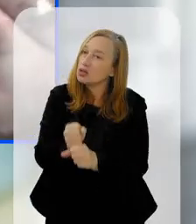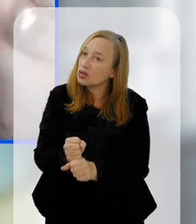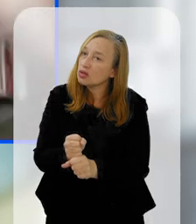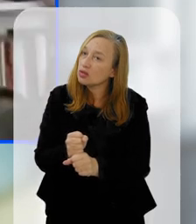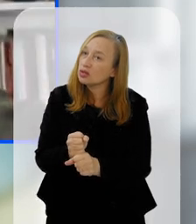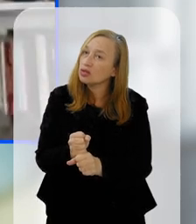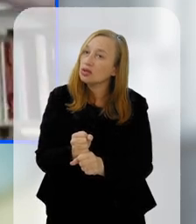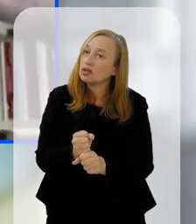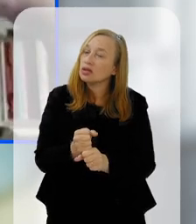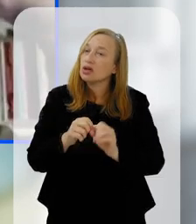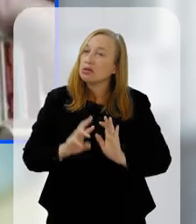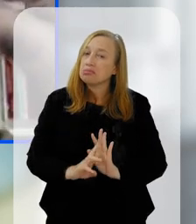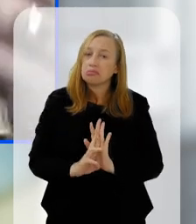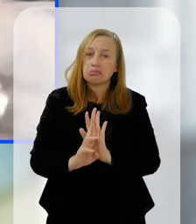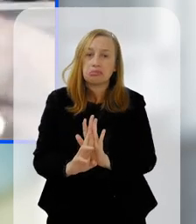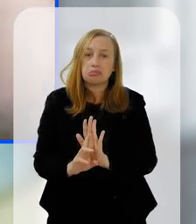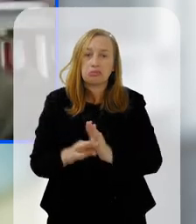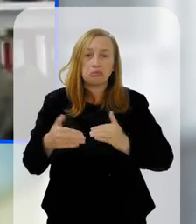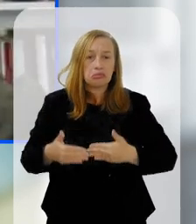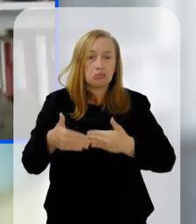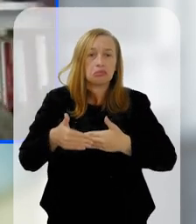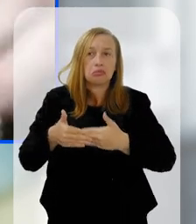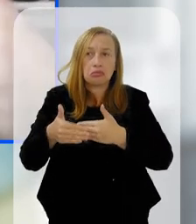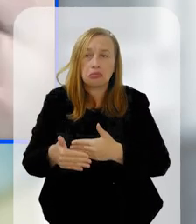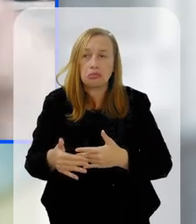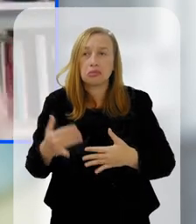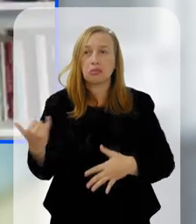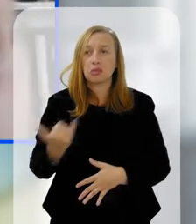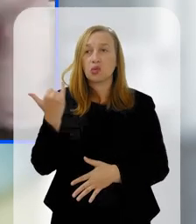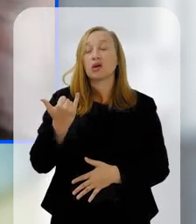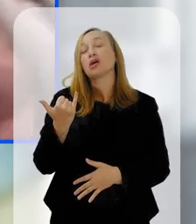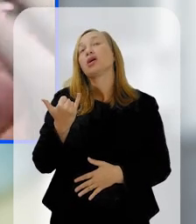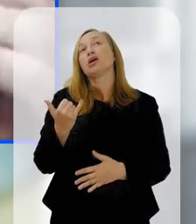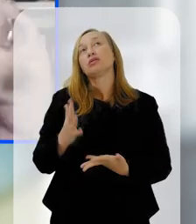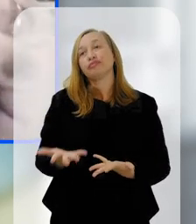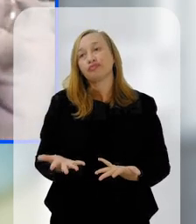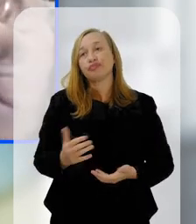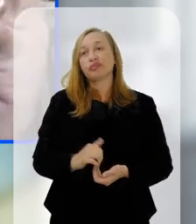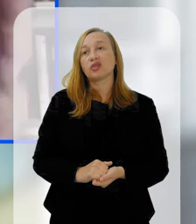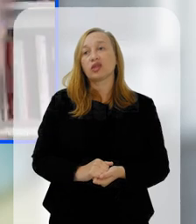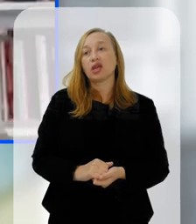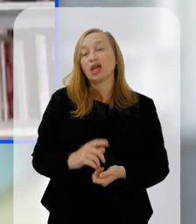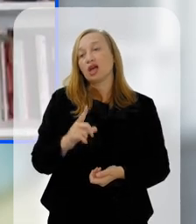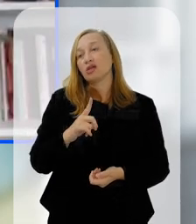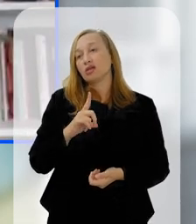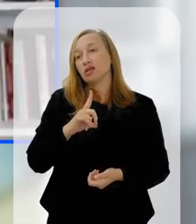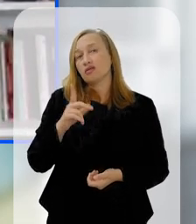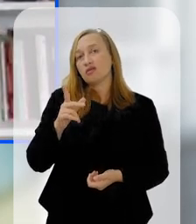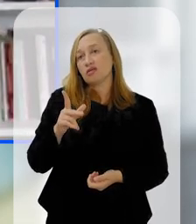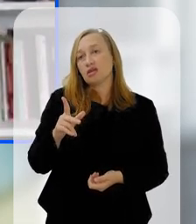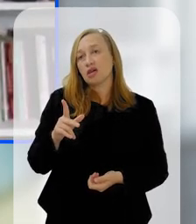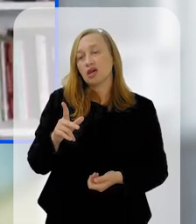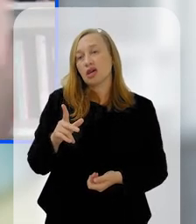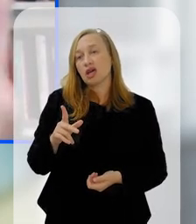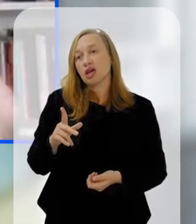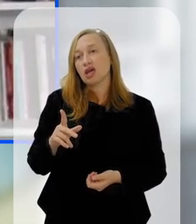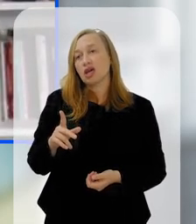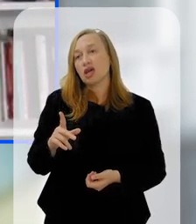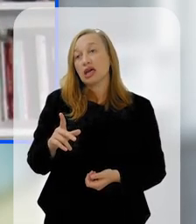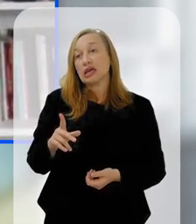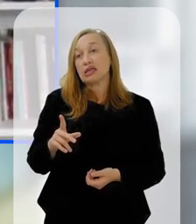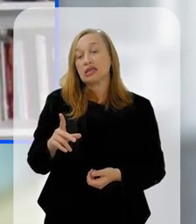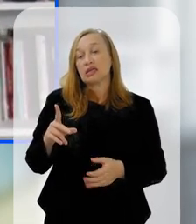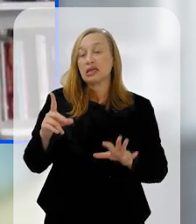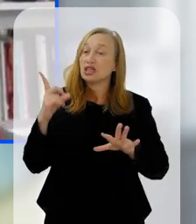casa pode ter, que na soma, Vou fazer uma né, grande diferença. representa um avanço impressionante. Então, talvez, eu tenho dito